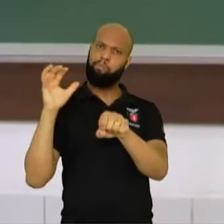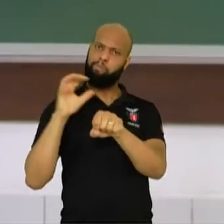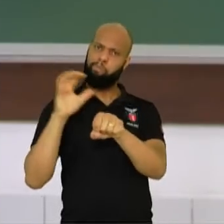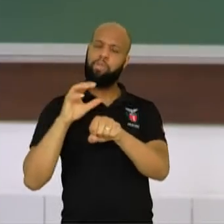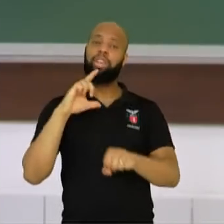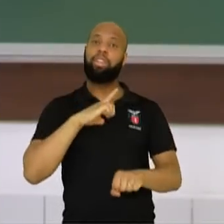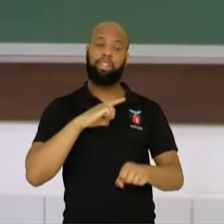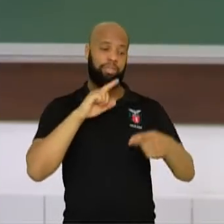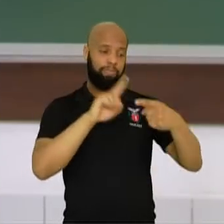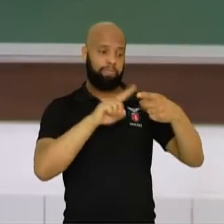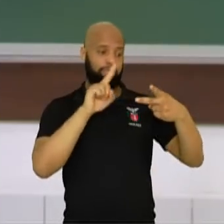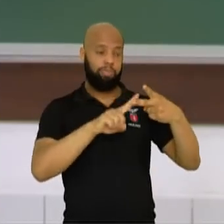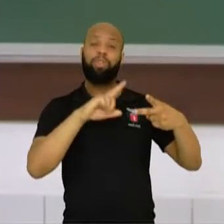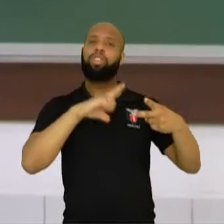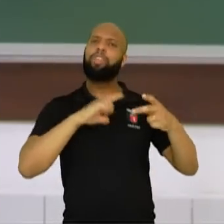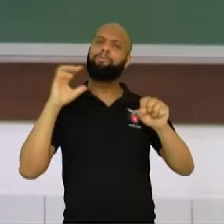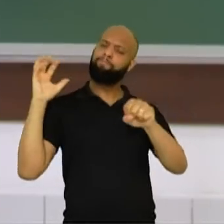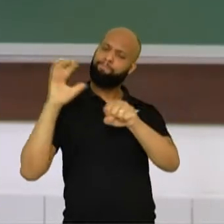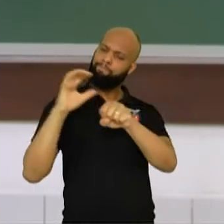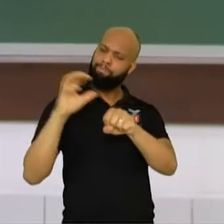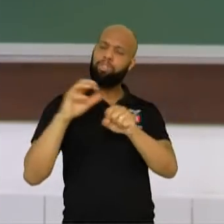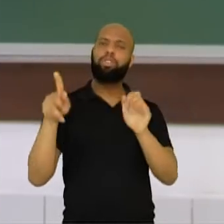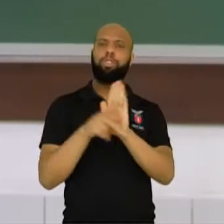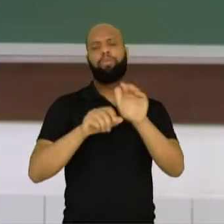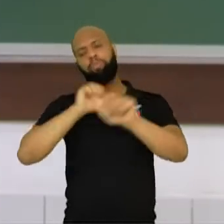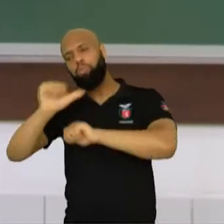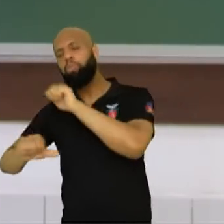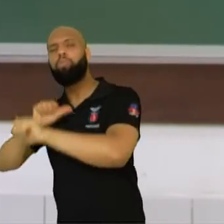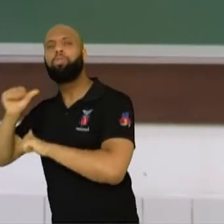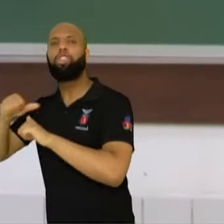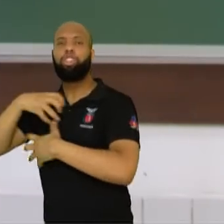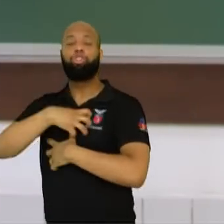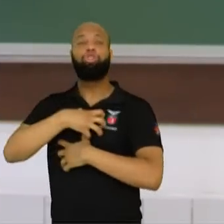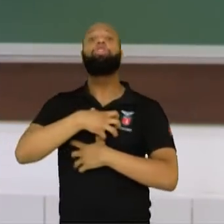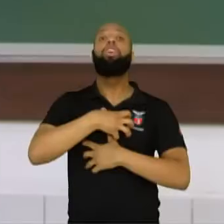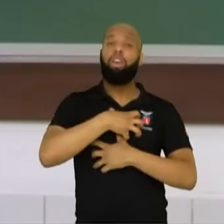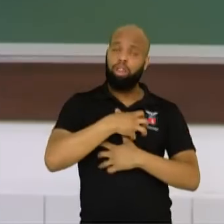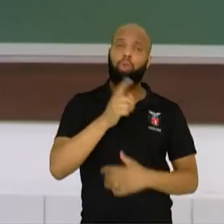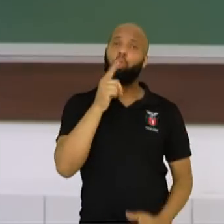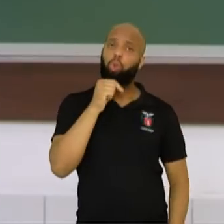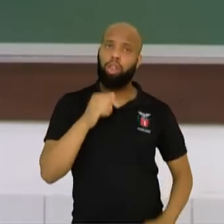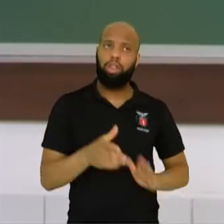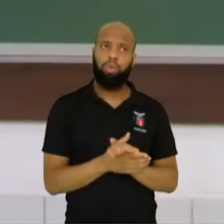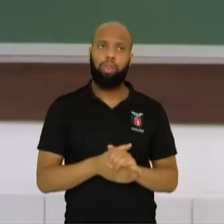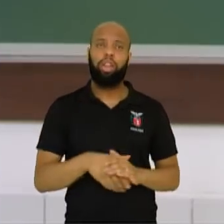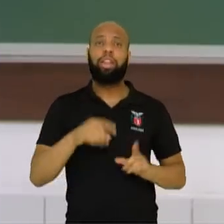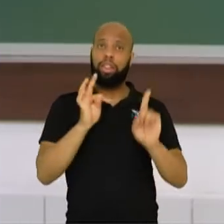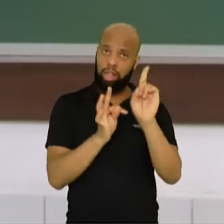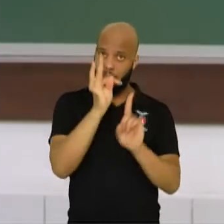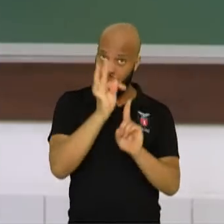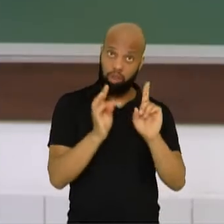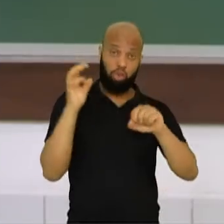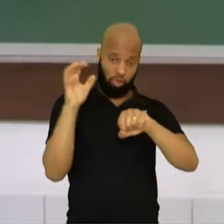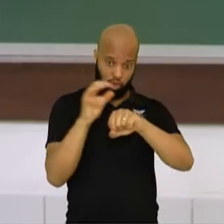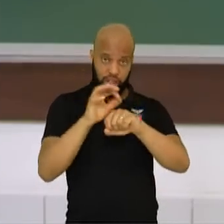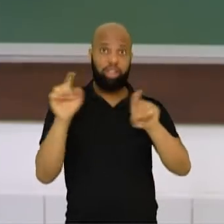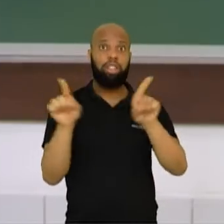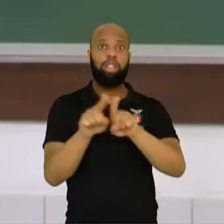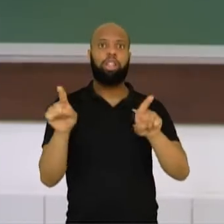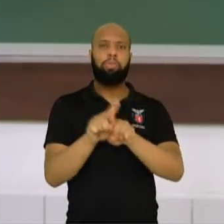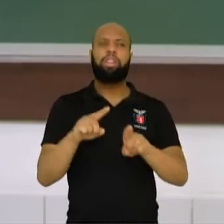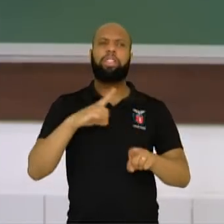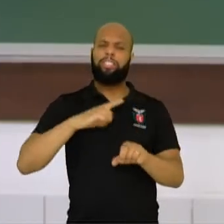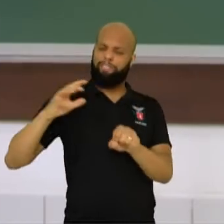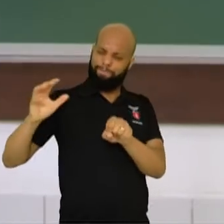para a gente relembrar as passagens da água, né, da mudança dessa água. E nós vamos copiar a definição de cada uma